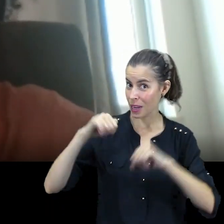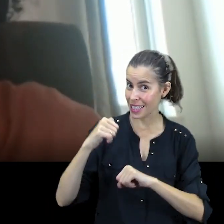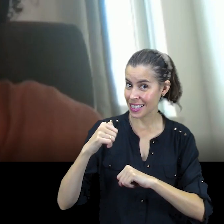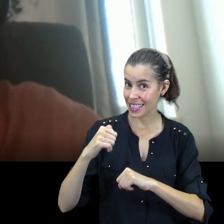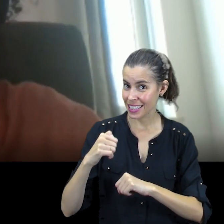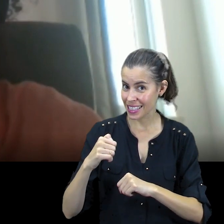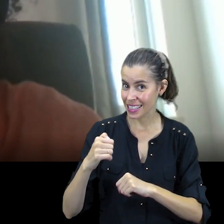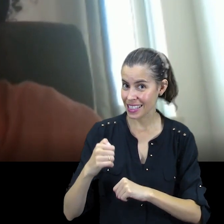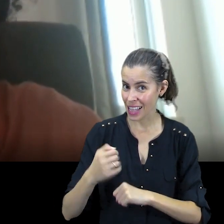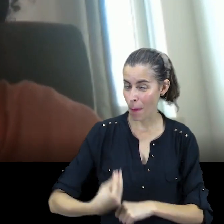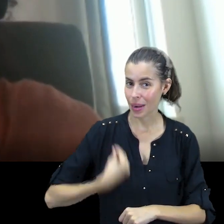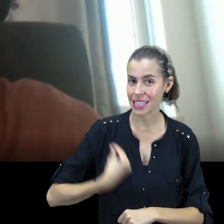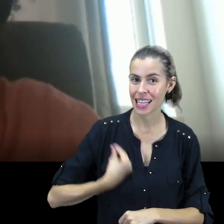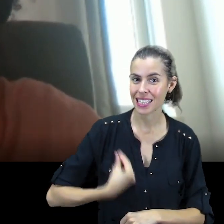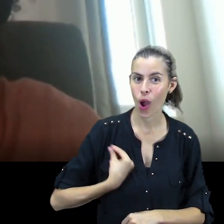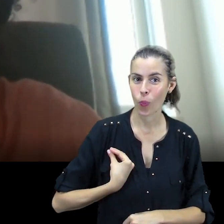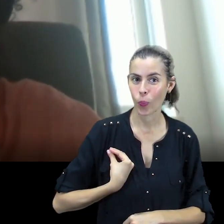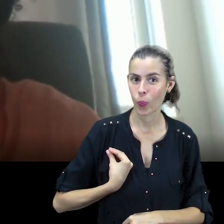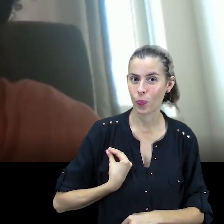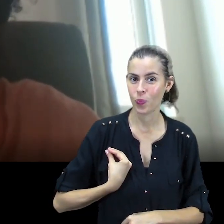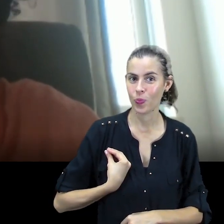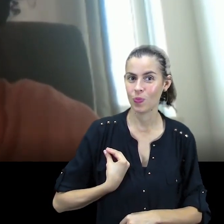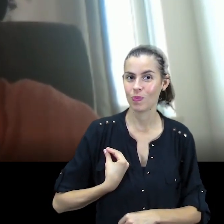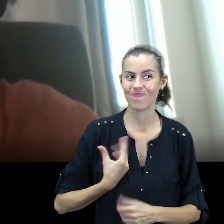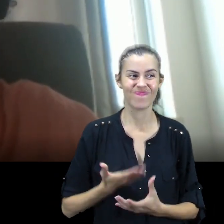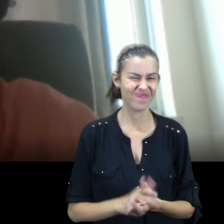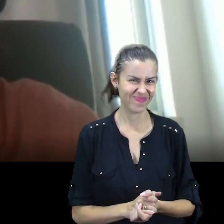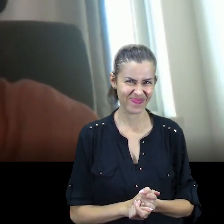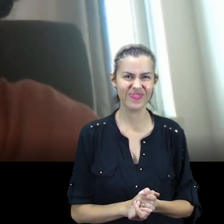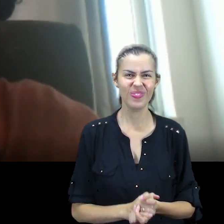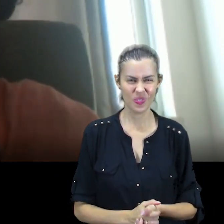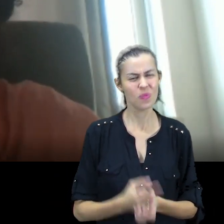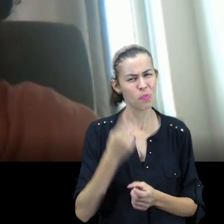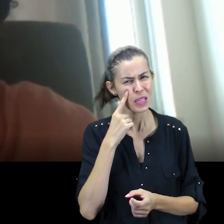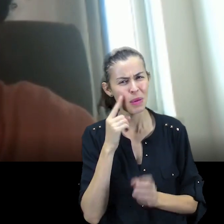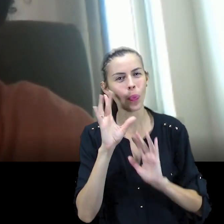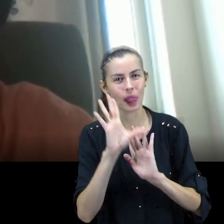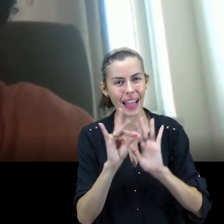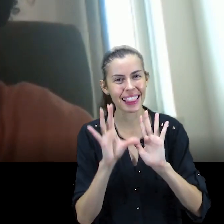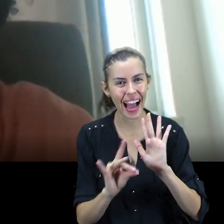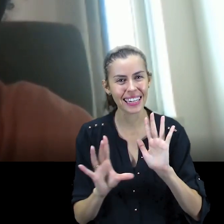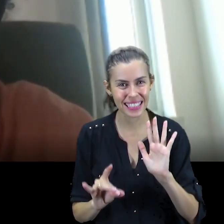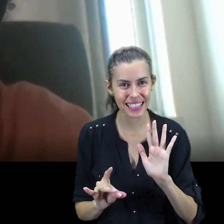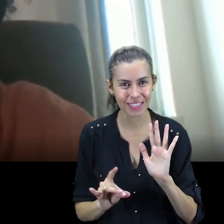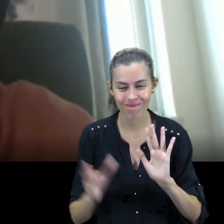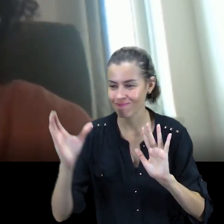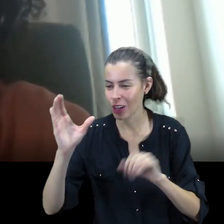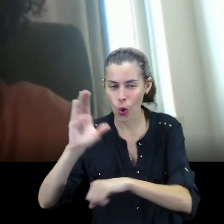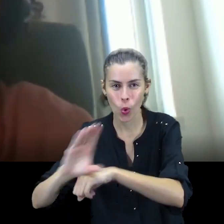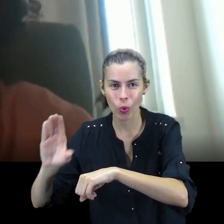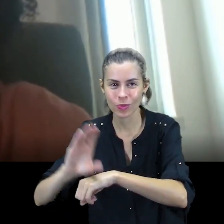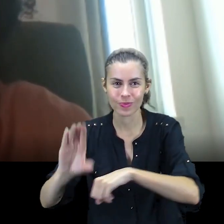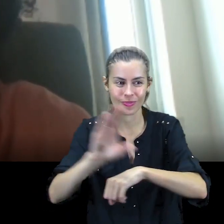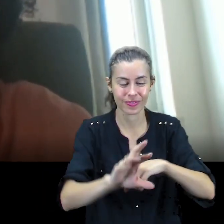né? E que a gente tem como desafio. Alguns deles a gente vai esperar essa avaliação final da implementação, e